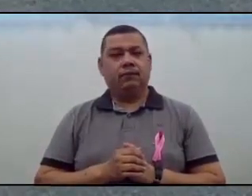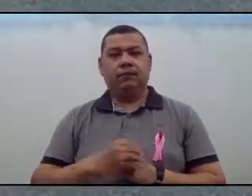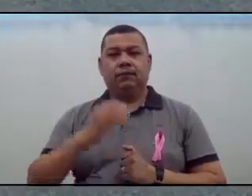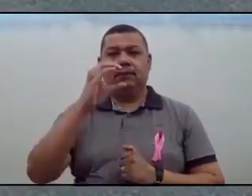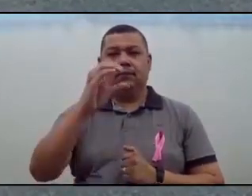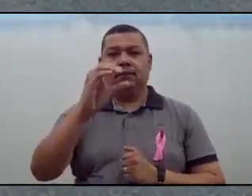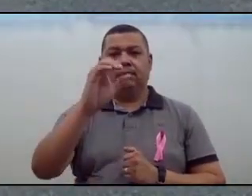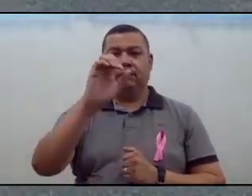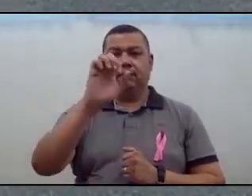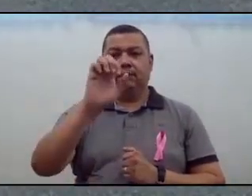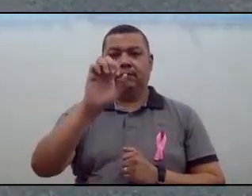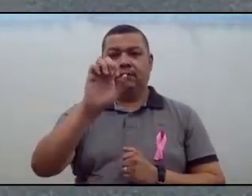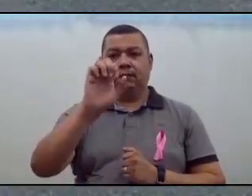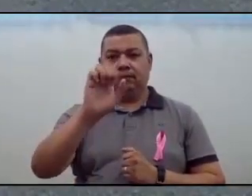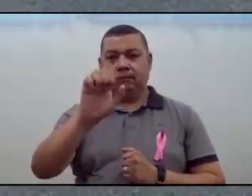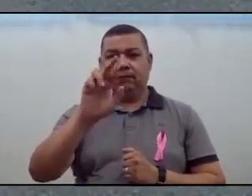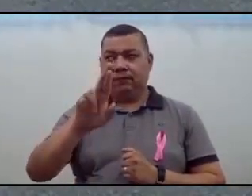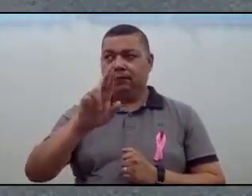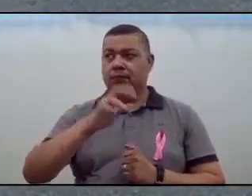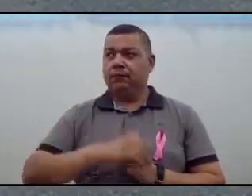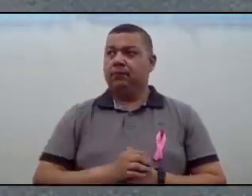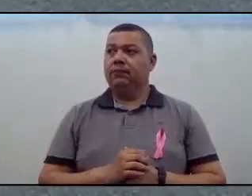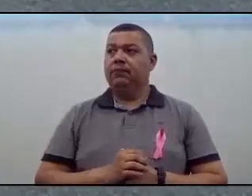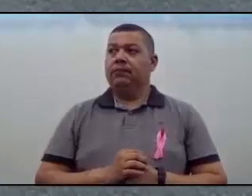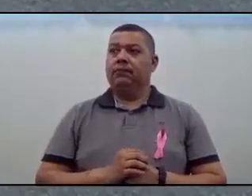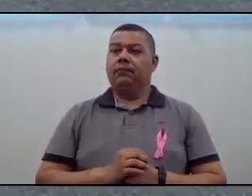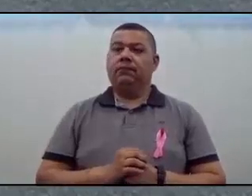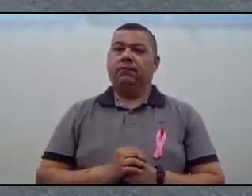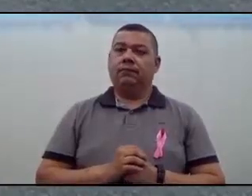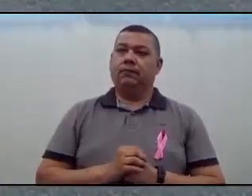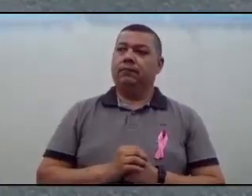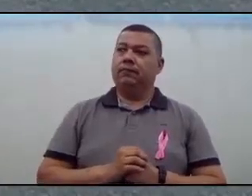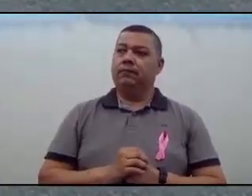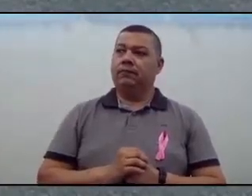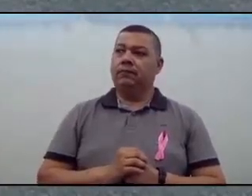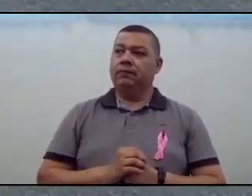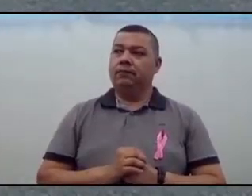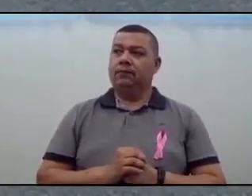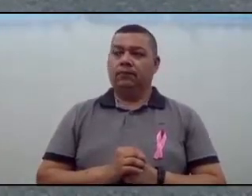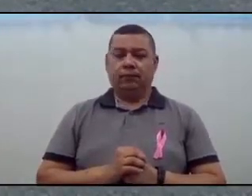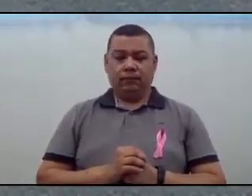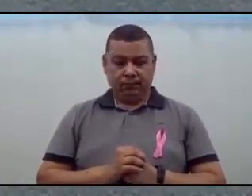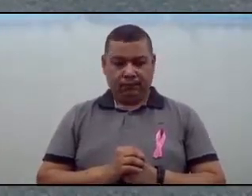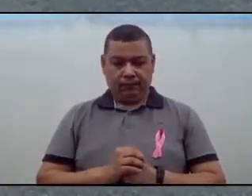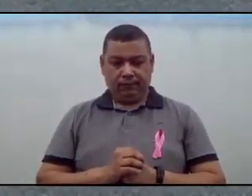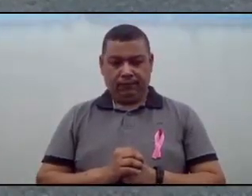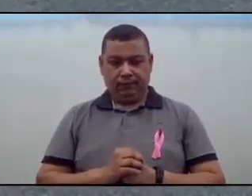Autista. O nome é comprido, mas, resumindo, é um atendimento